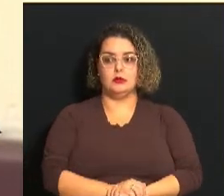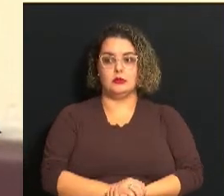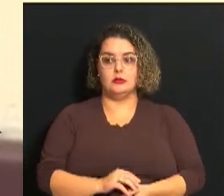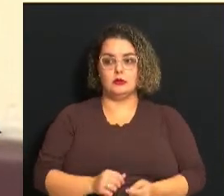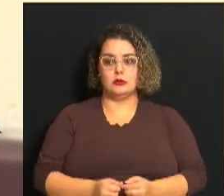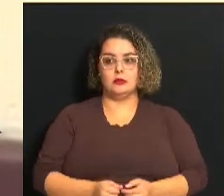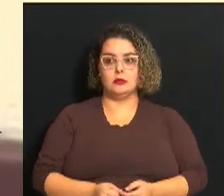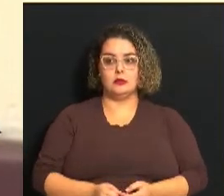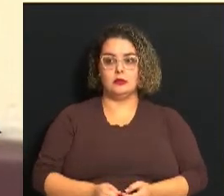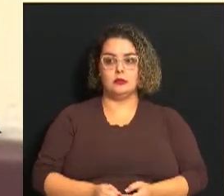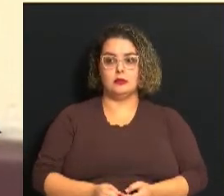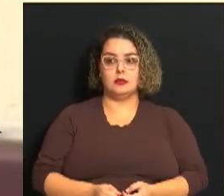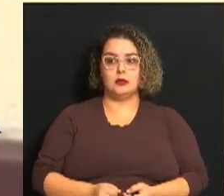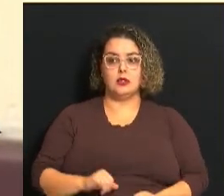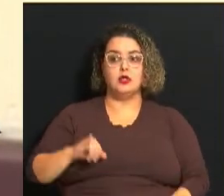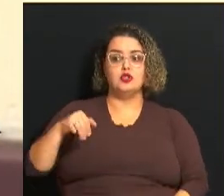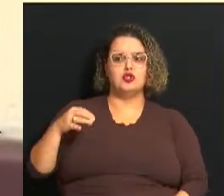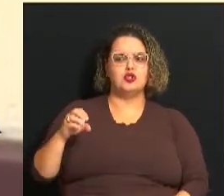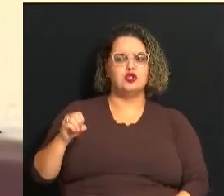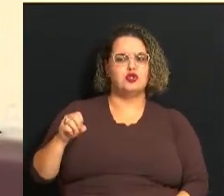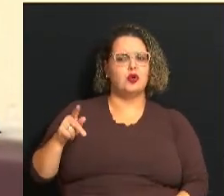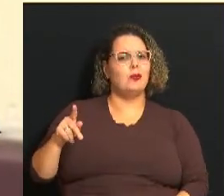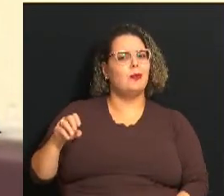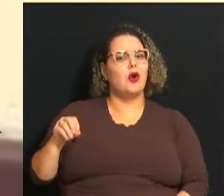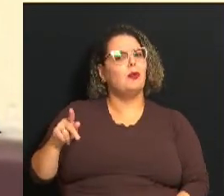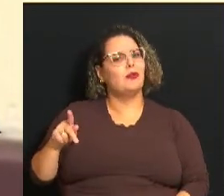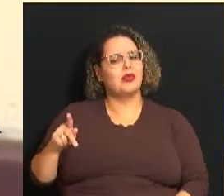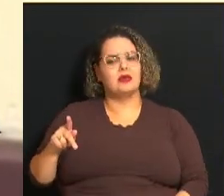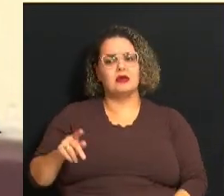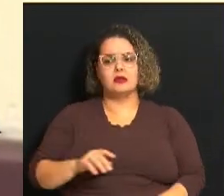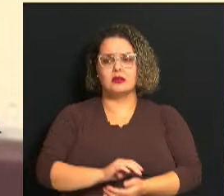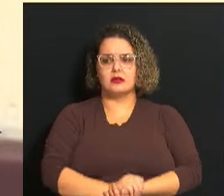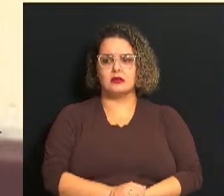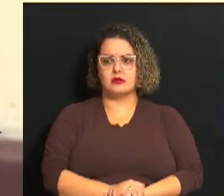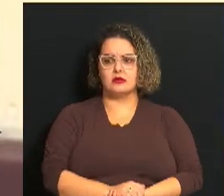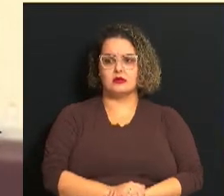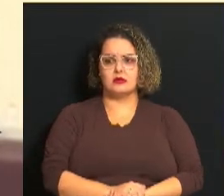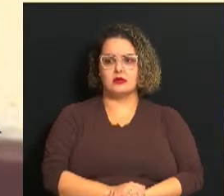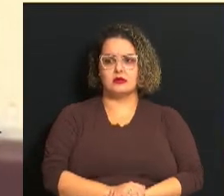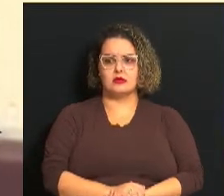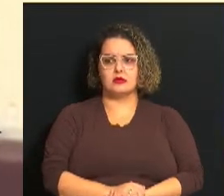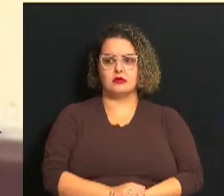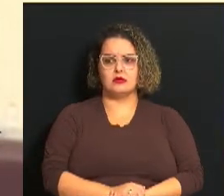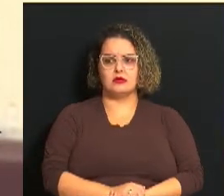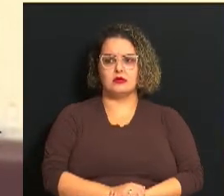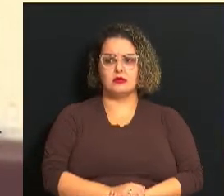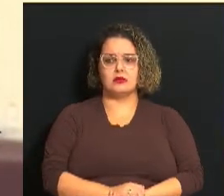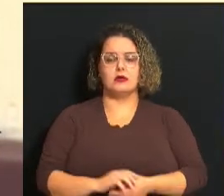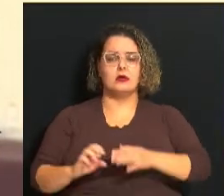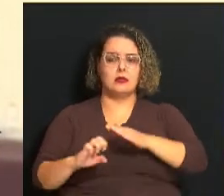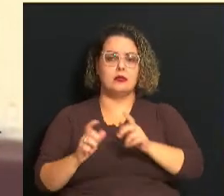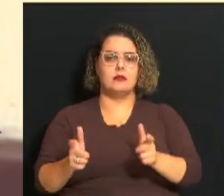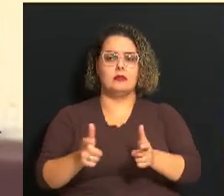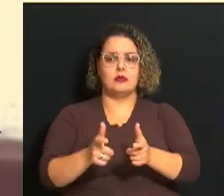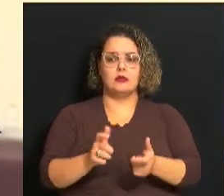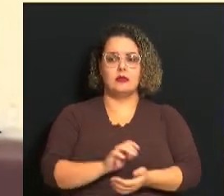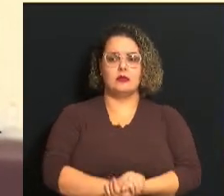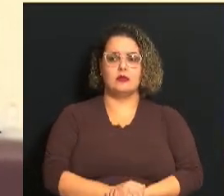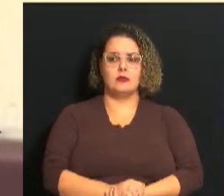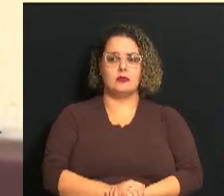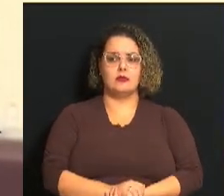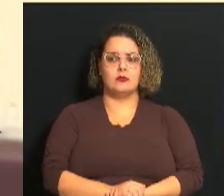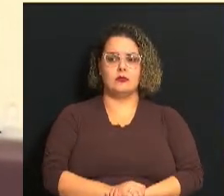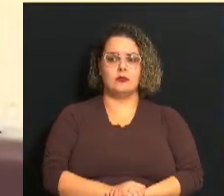agetop volta e fala assim novamente comenta o seguir empresa de pequeno porte o tronco